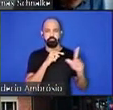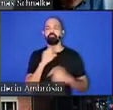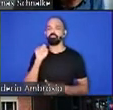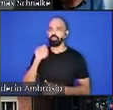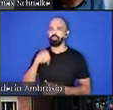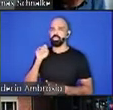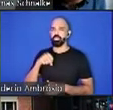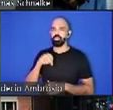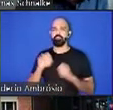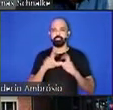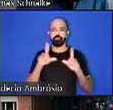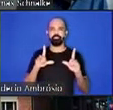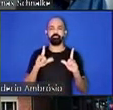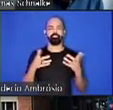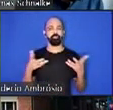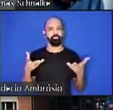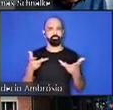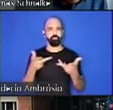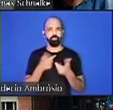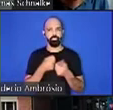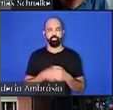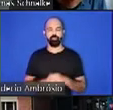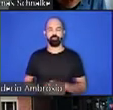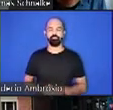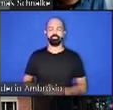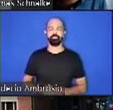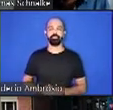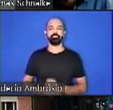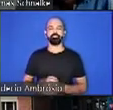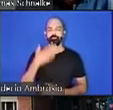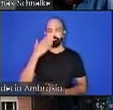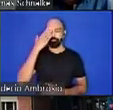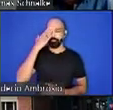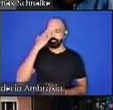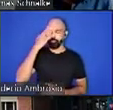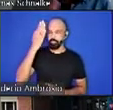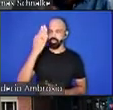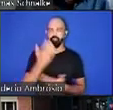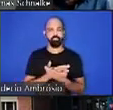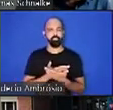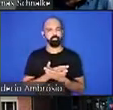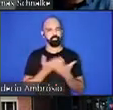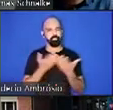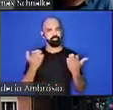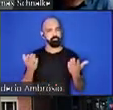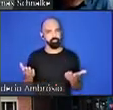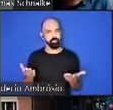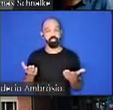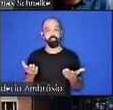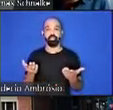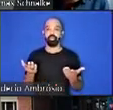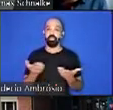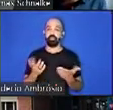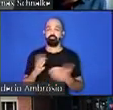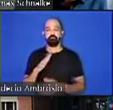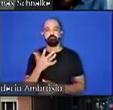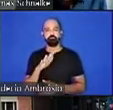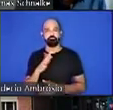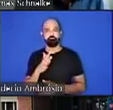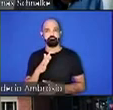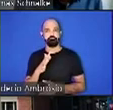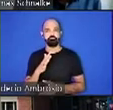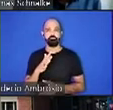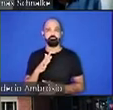professor. Excelente. Muito obrigado, senhoras e senhores. Durante aproximadamente os